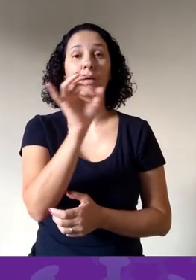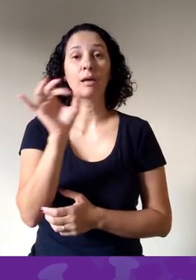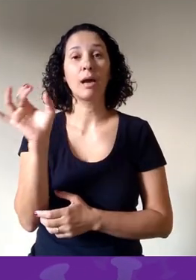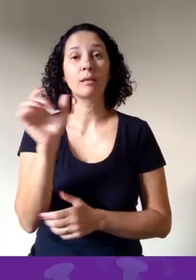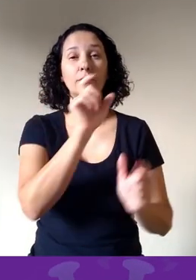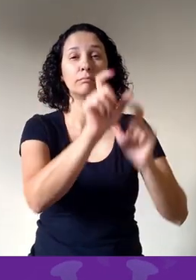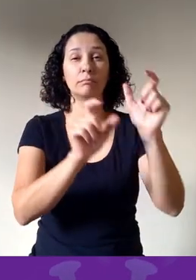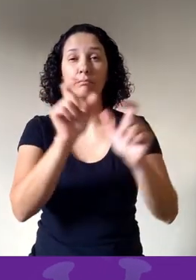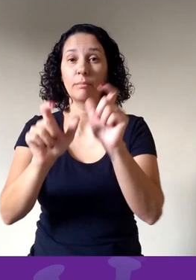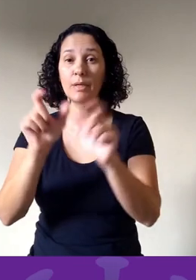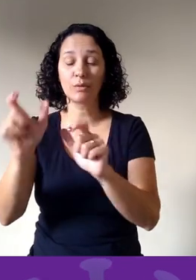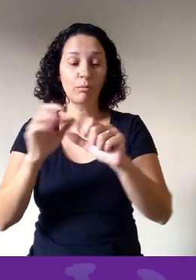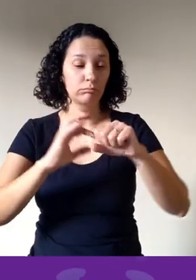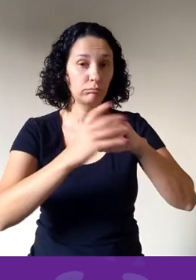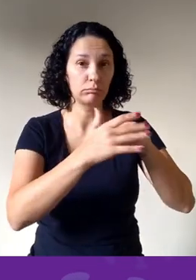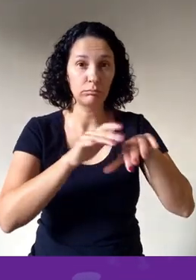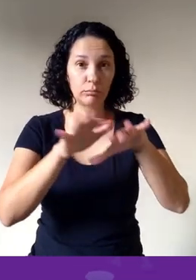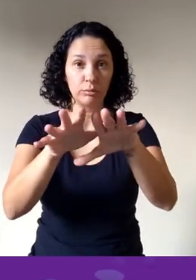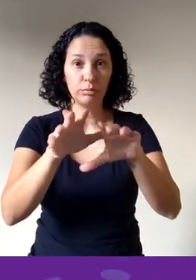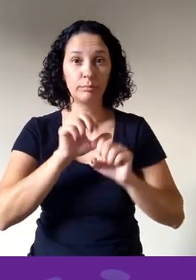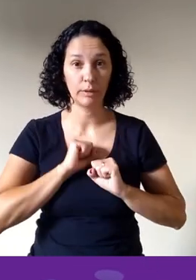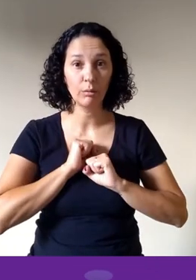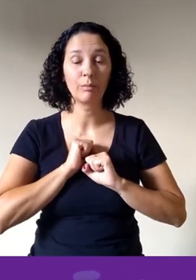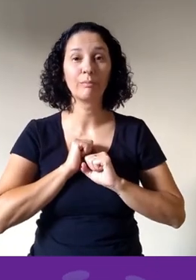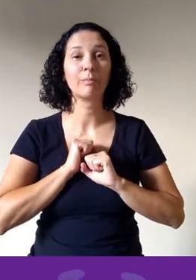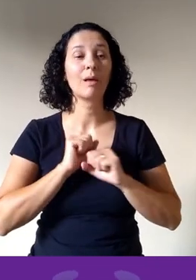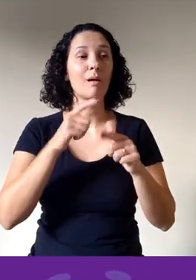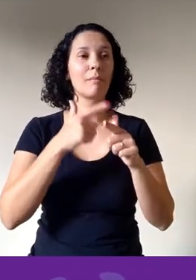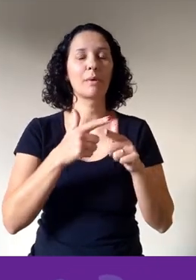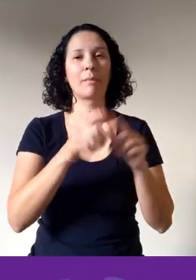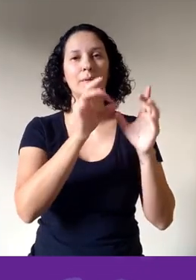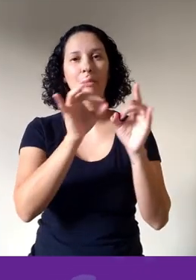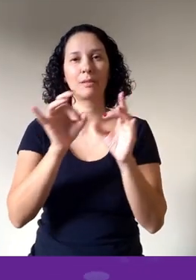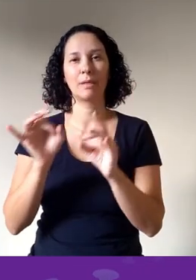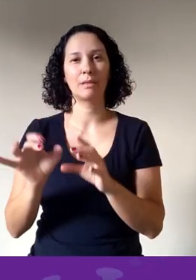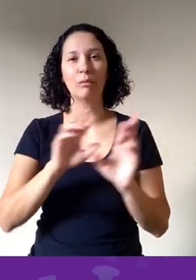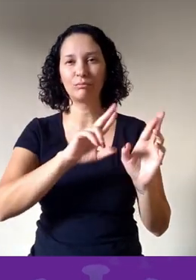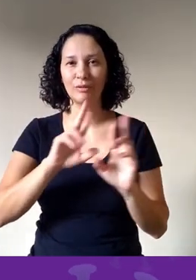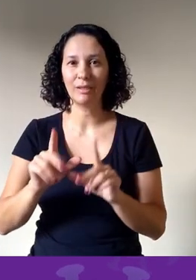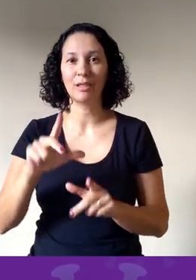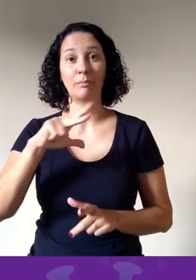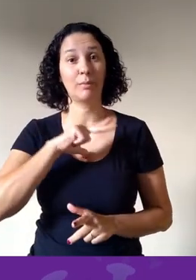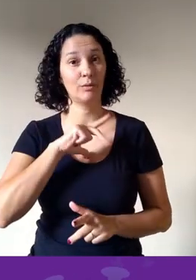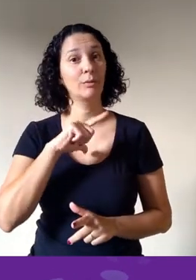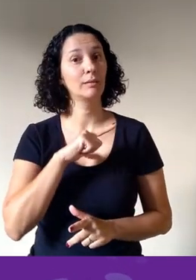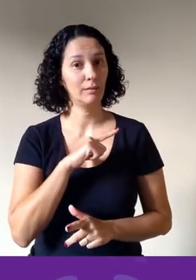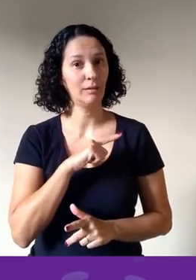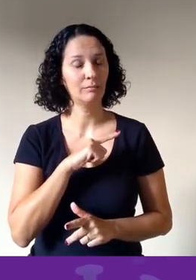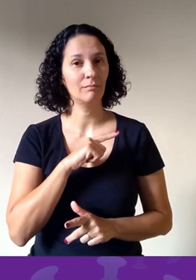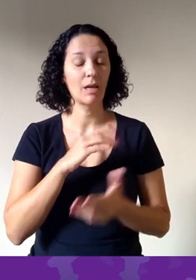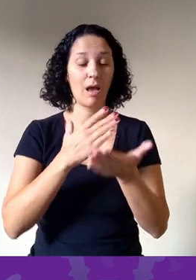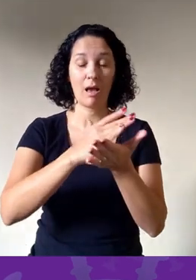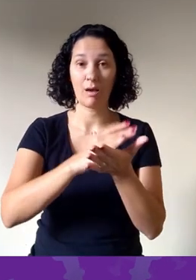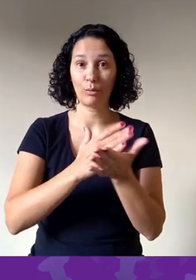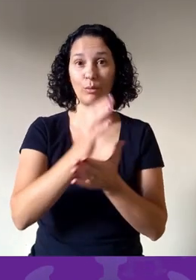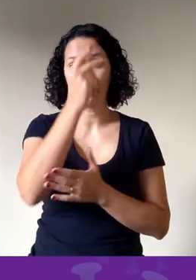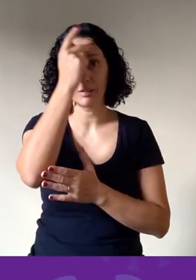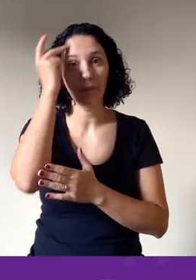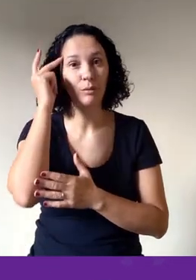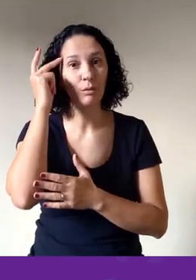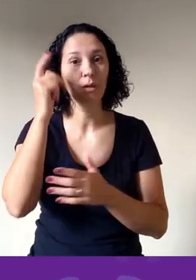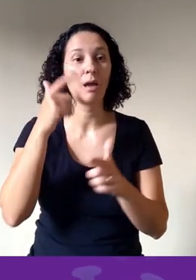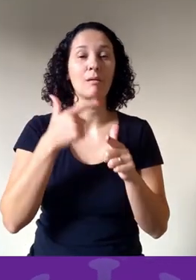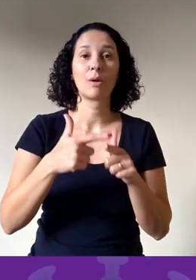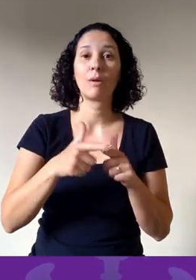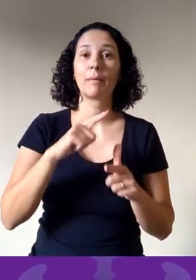têm problemas cardíacos outras tem a asma outras pessoas têm problemas imunológicos e aí na hora de